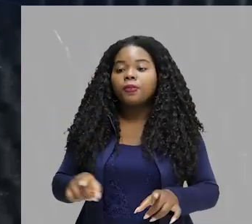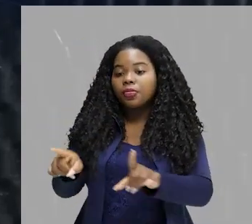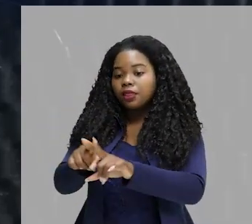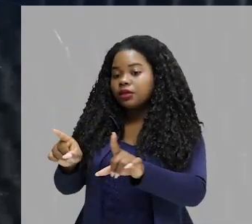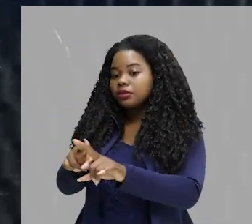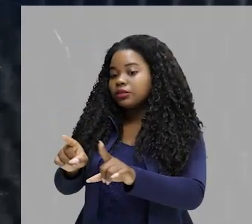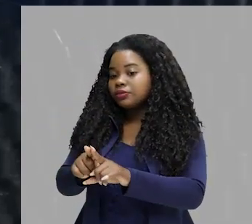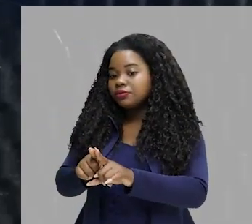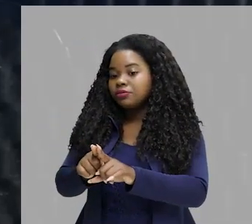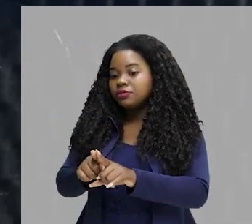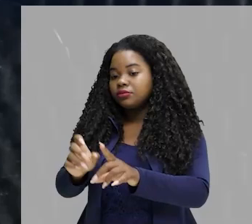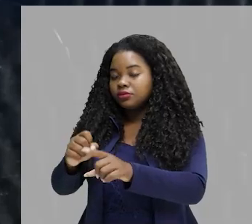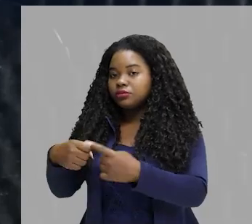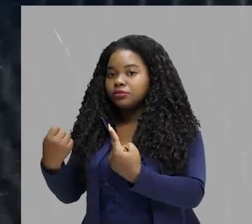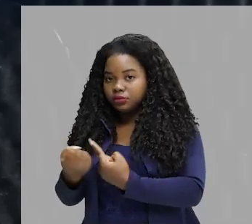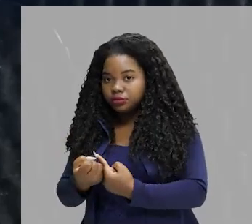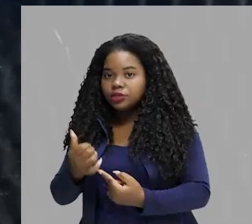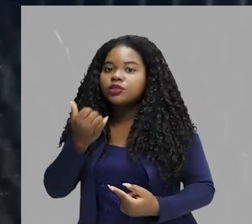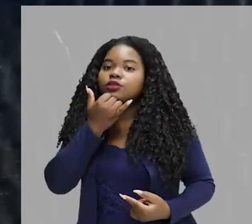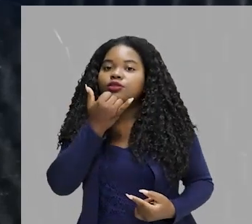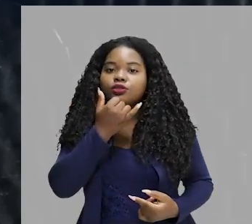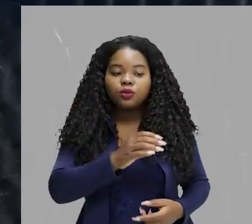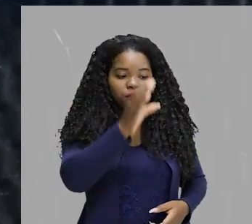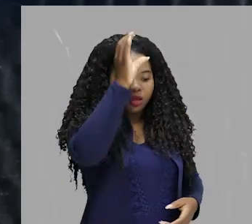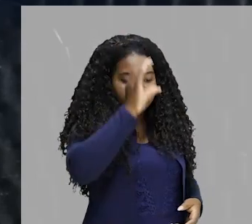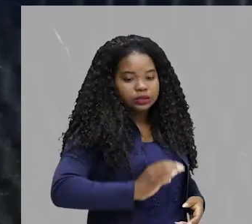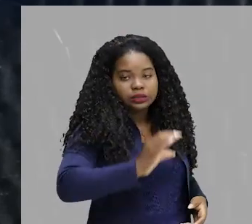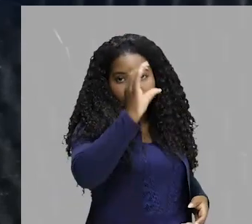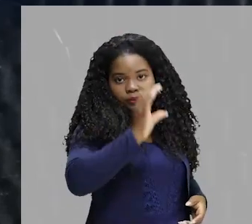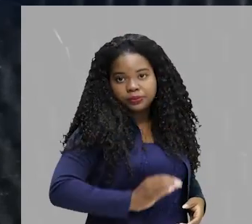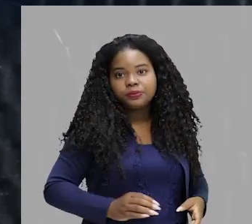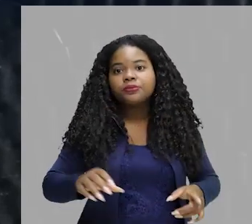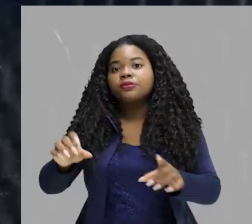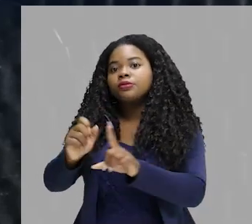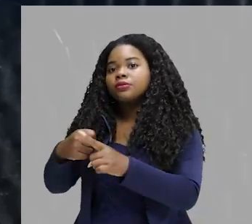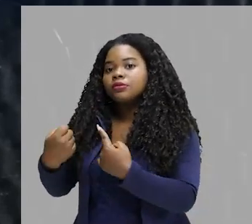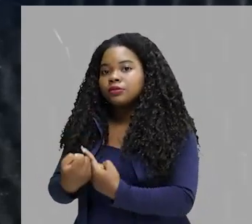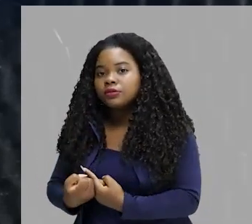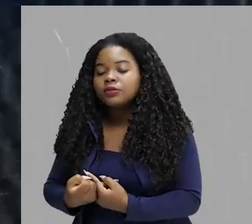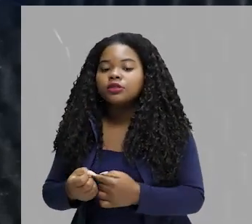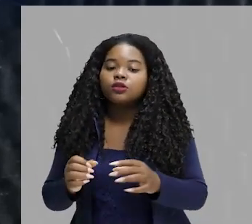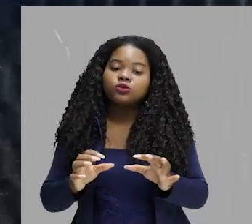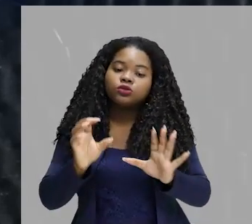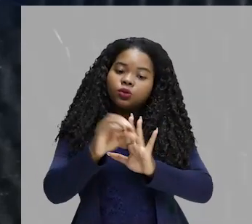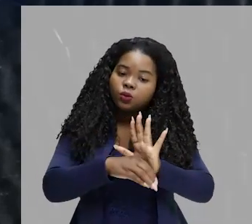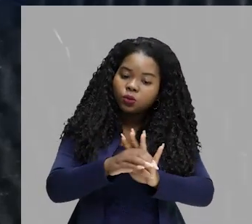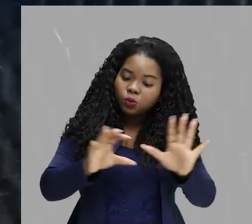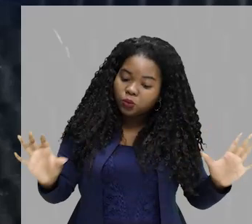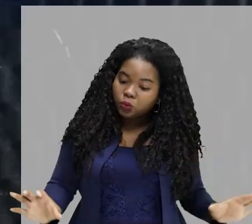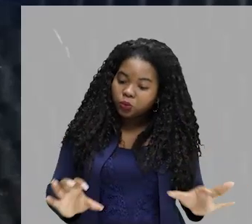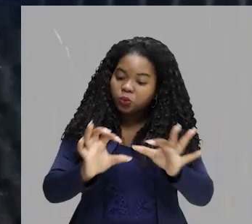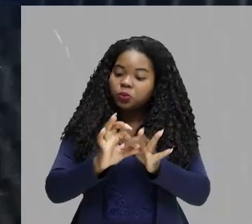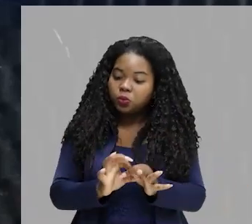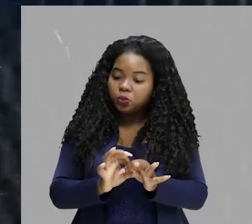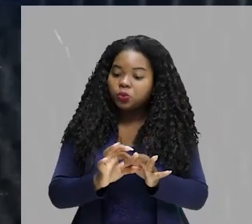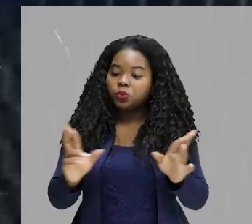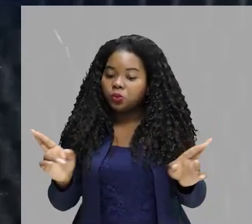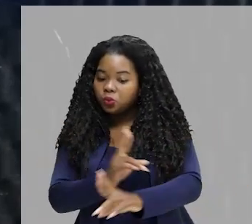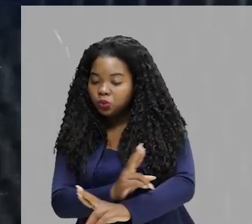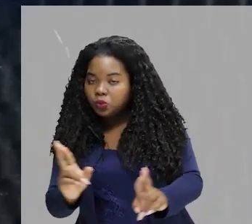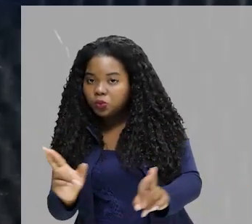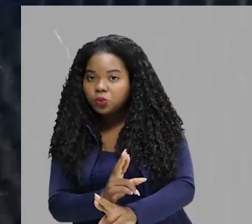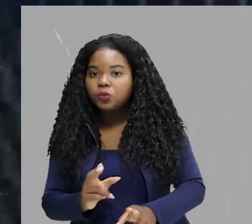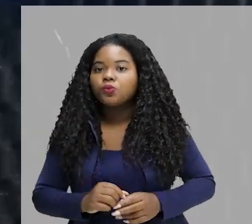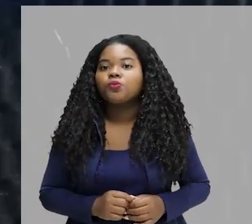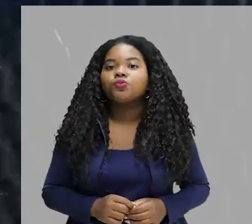de sociedade requer a presença um do outro. São conceitos complementares e associados.